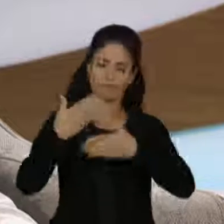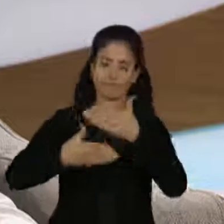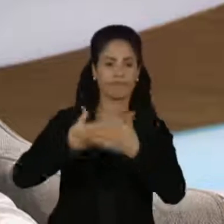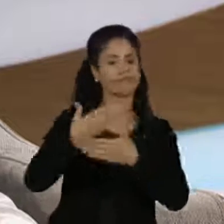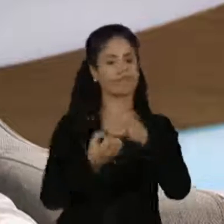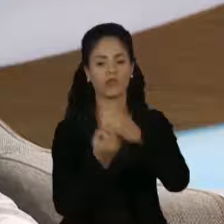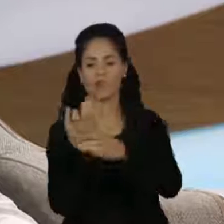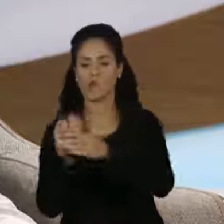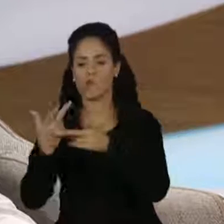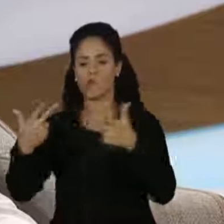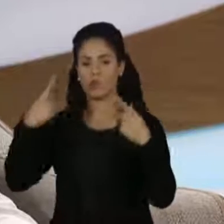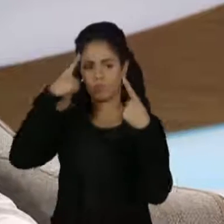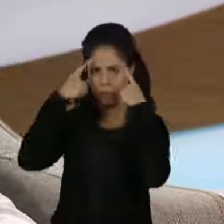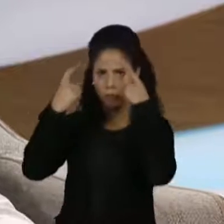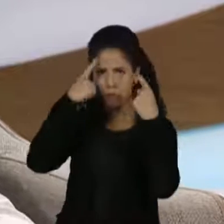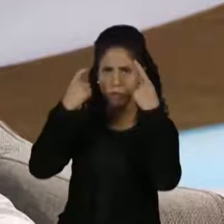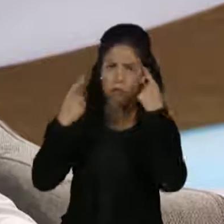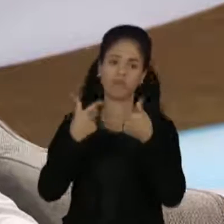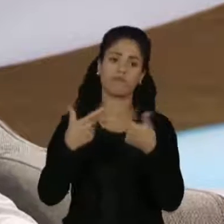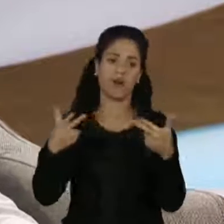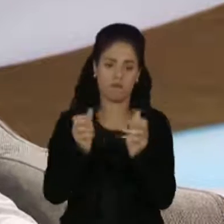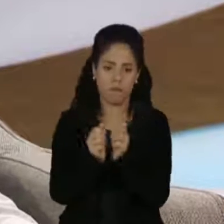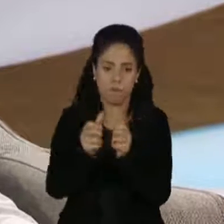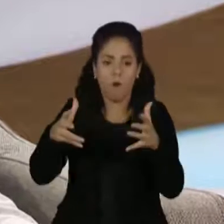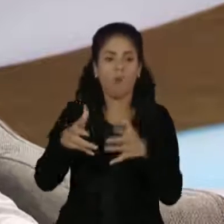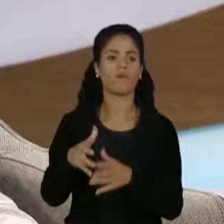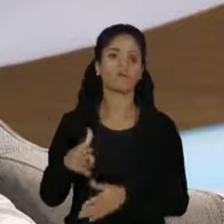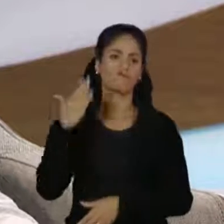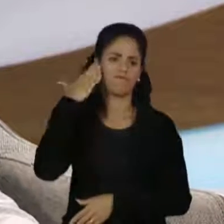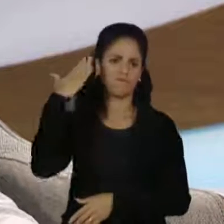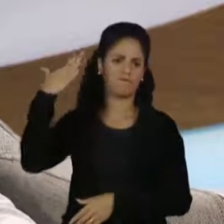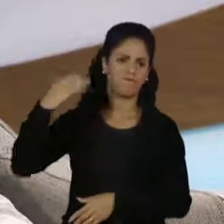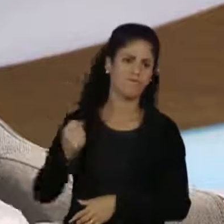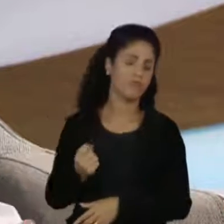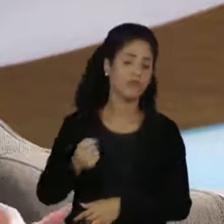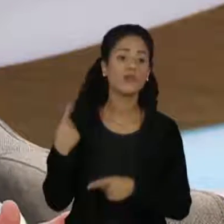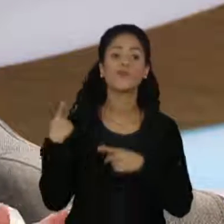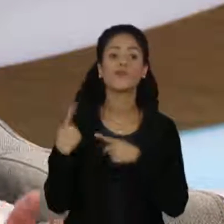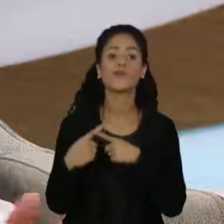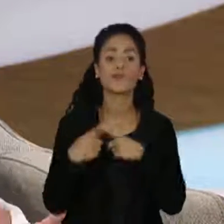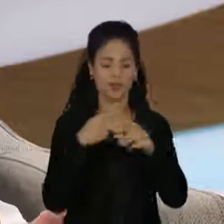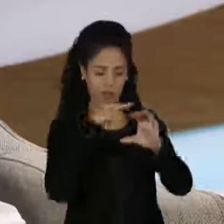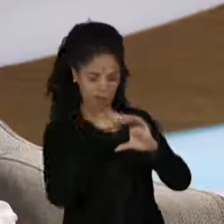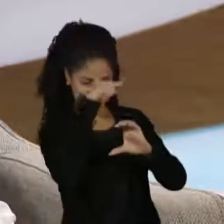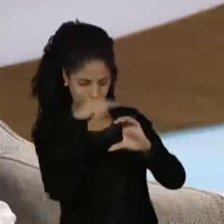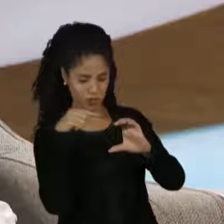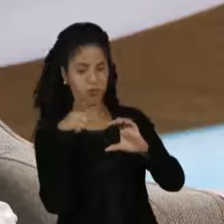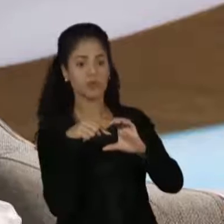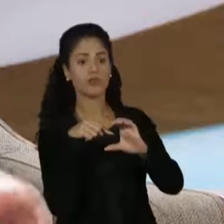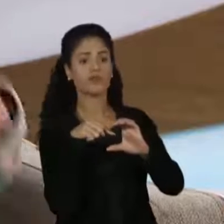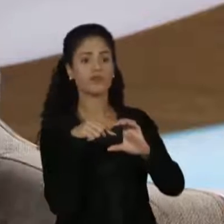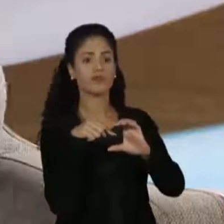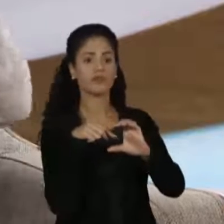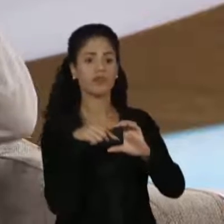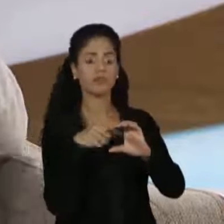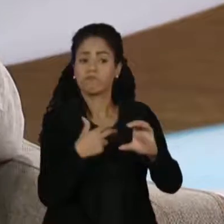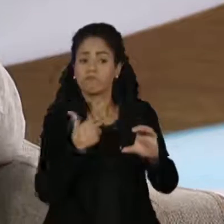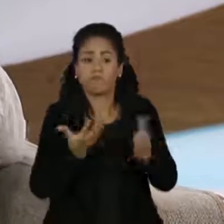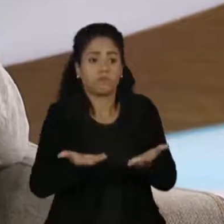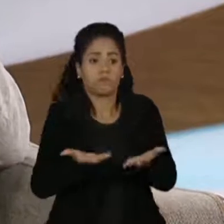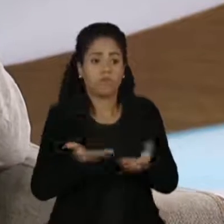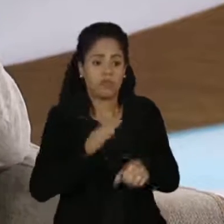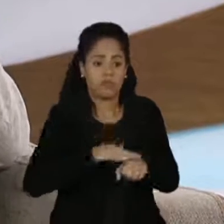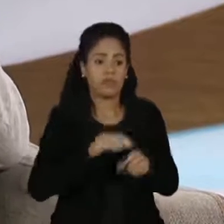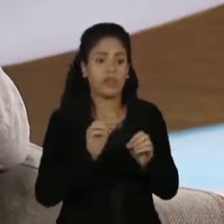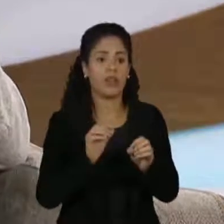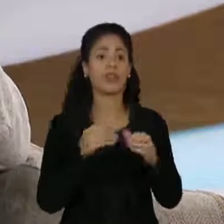usaram a bomba em Hiroshima e Nagasaki. Por quê? Os cientistas não tinham nenhum poder nessa decisão. Então, quando a gente